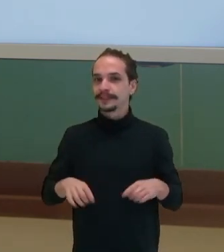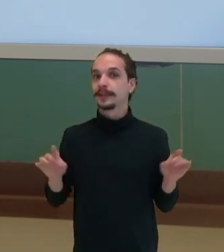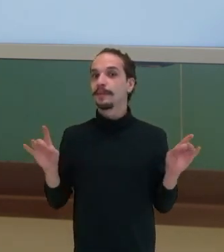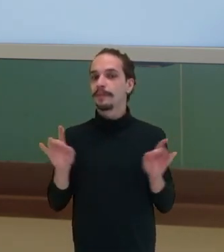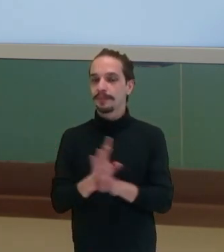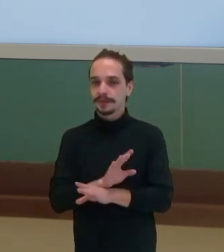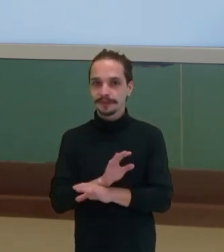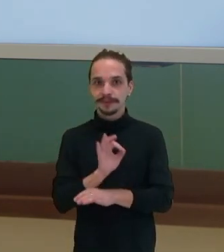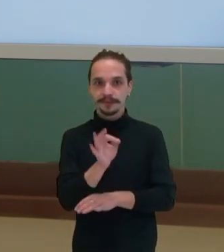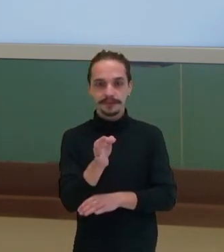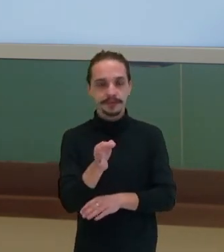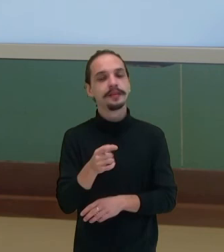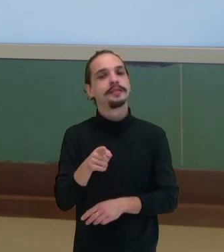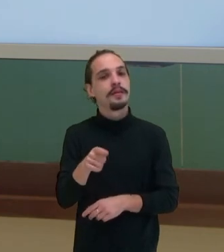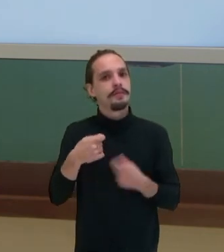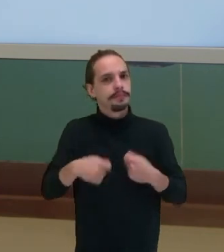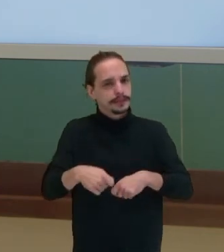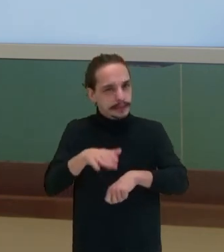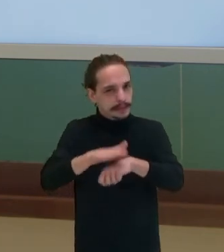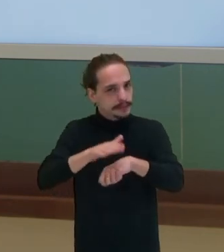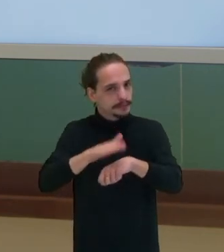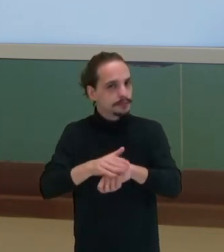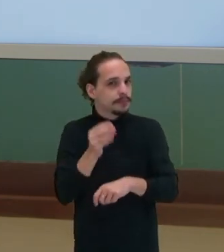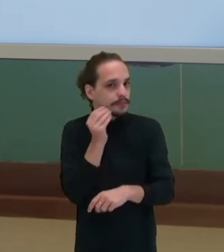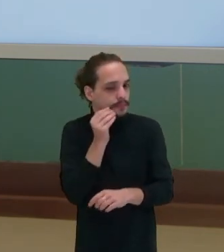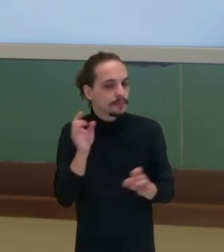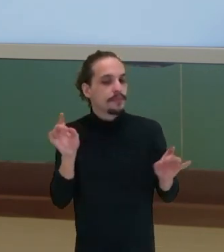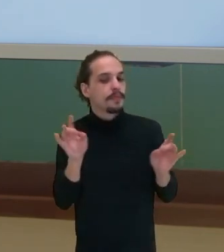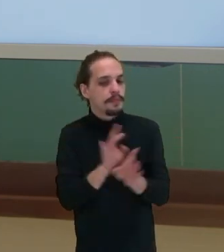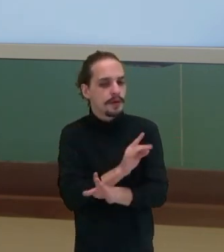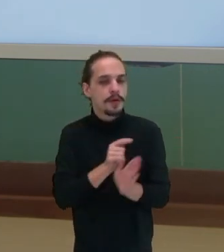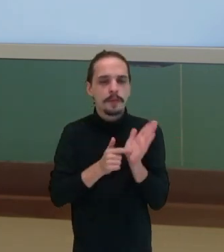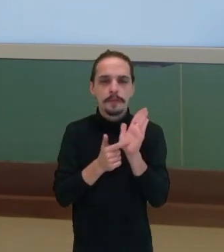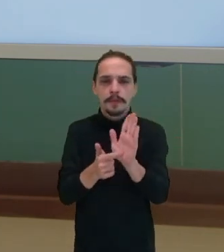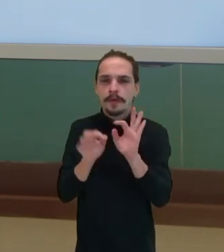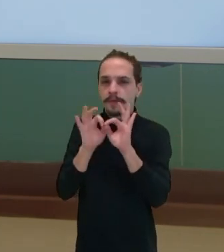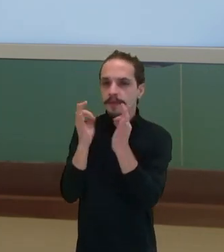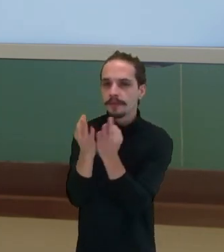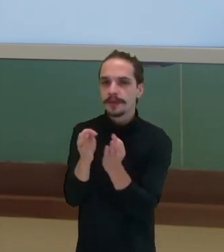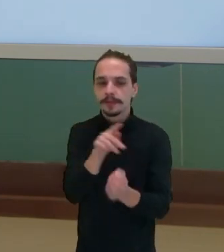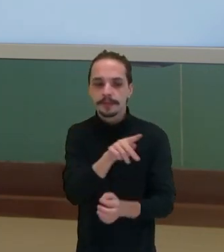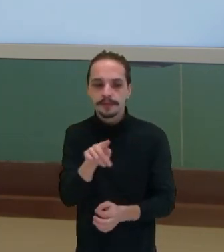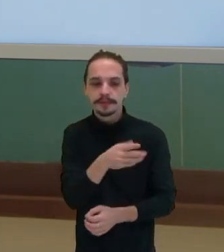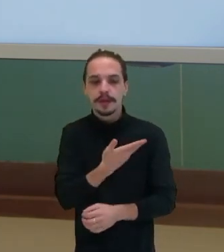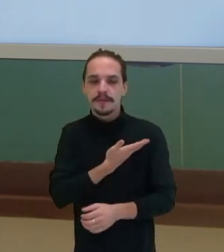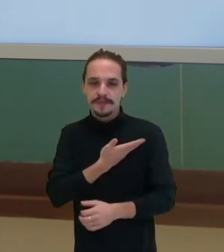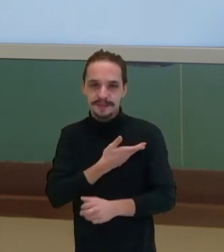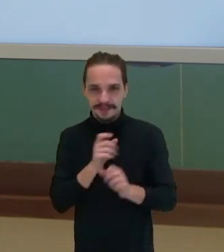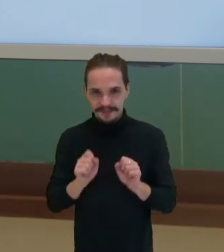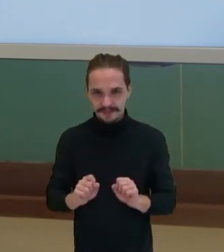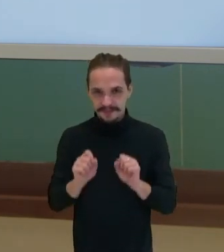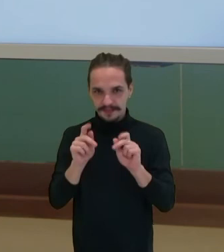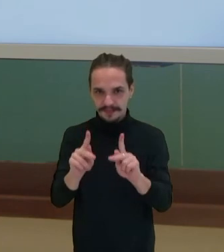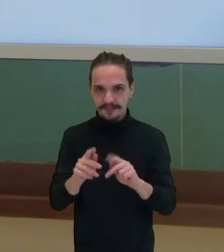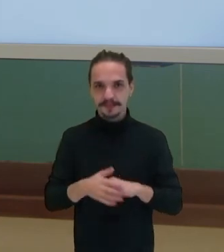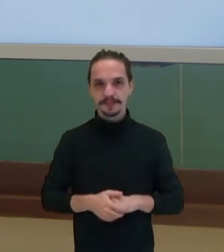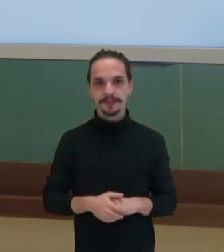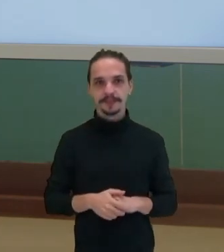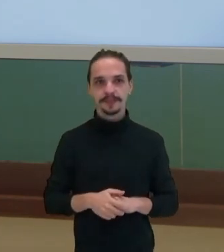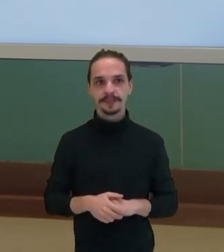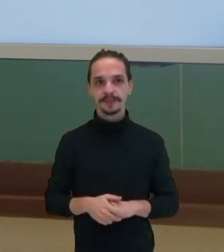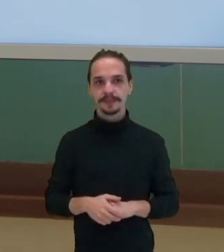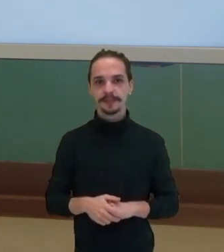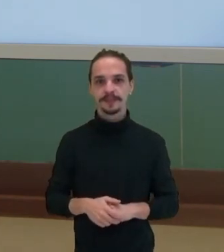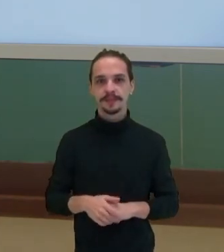ligados nisso. Terminem a sua obra aí e mostrem para os familiares, para os professores, para os colegas, certo? O